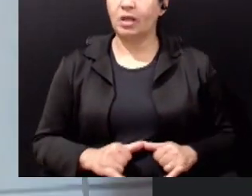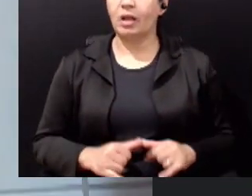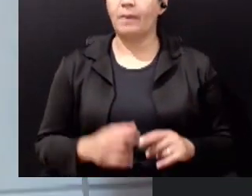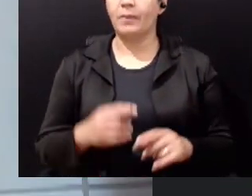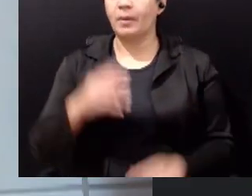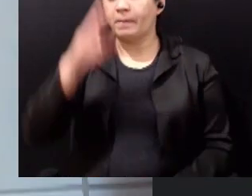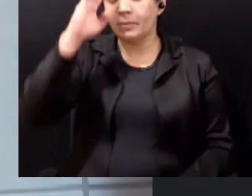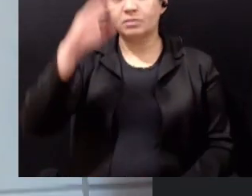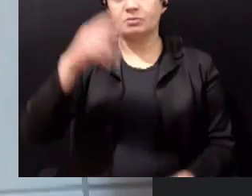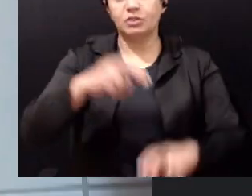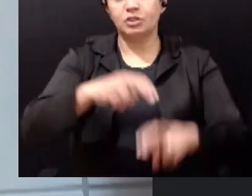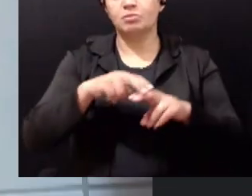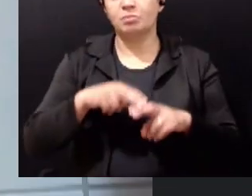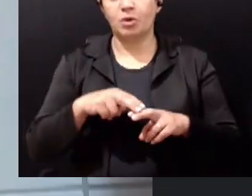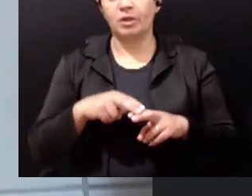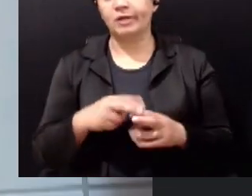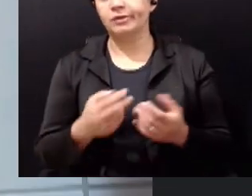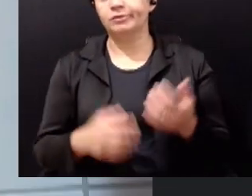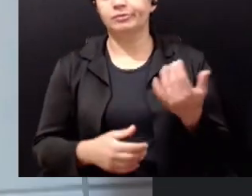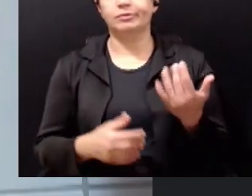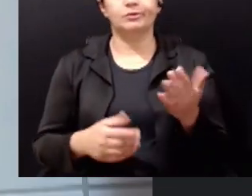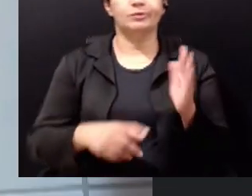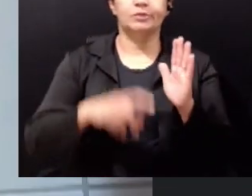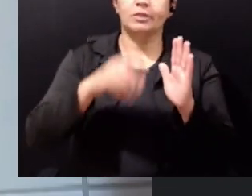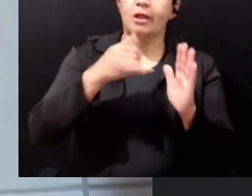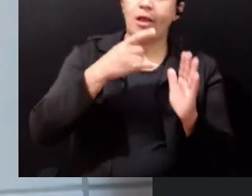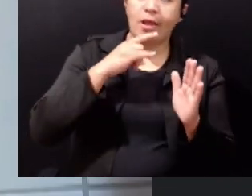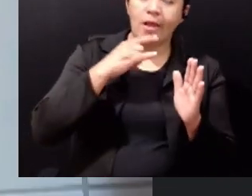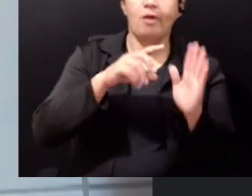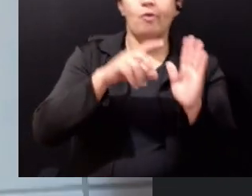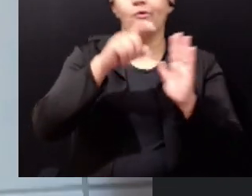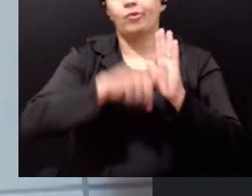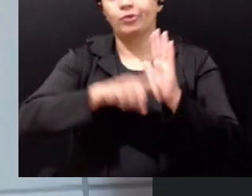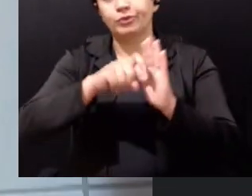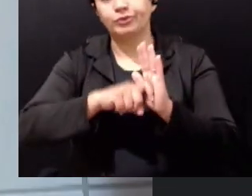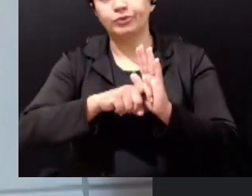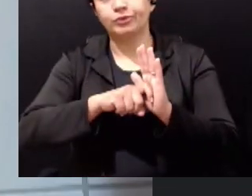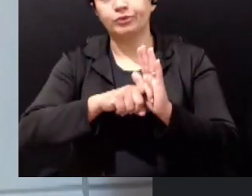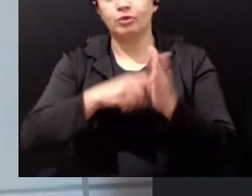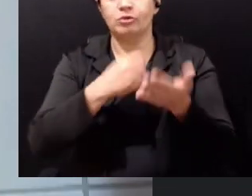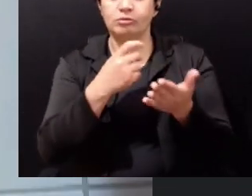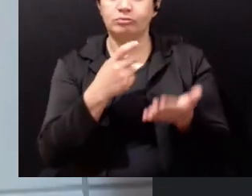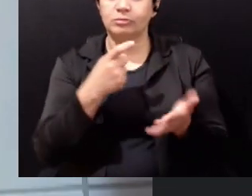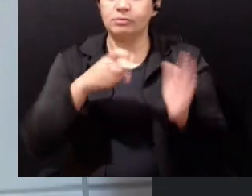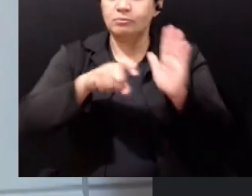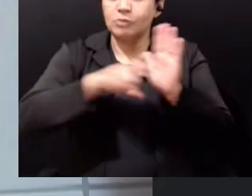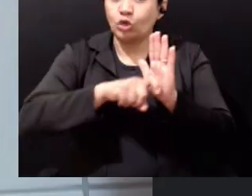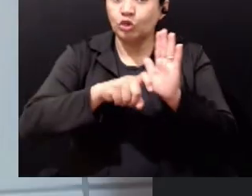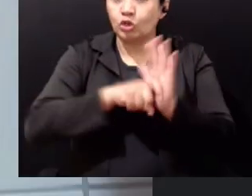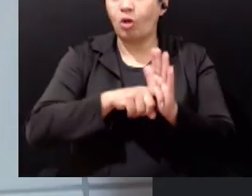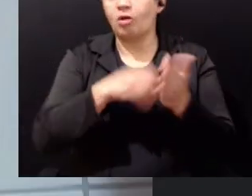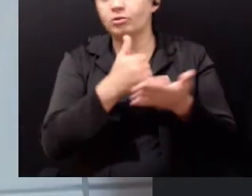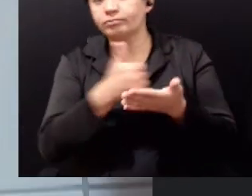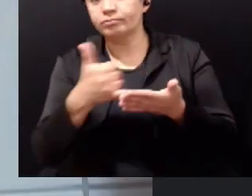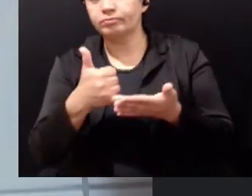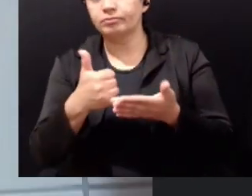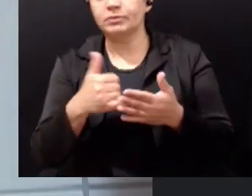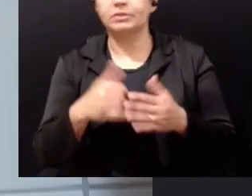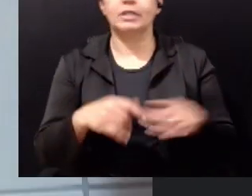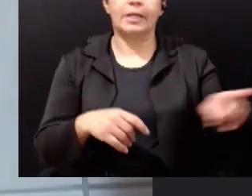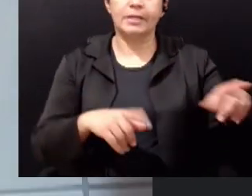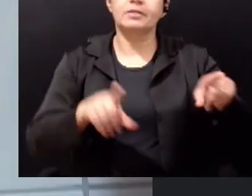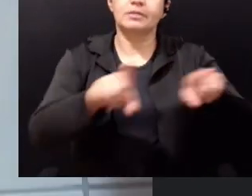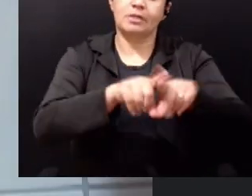frequente, né, em homens, seja de álcool, outras drogas também, não que não sofra de depressão, de ansiedade